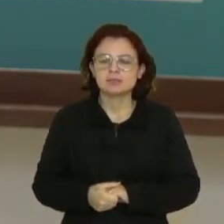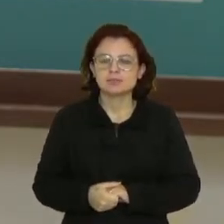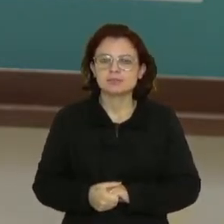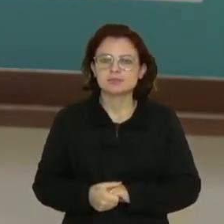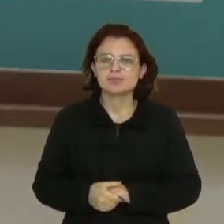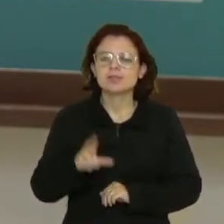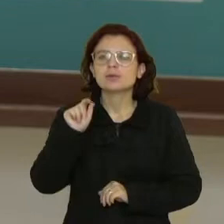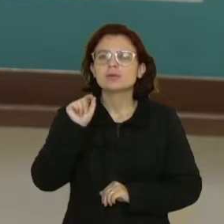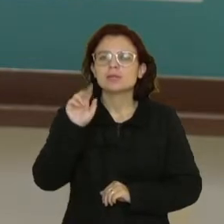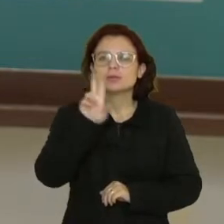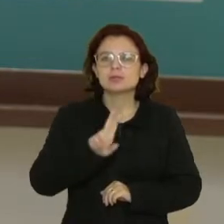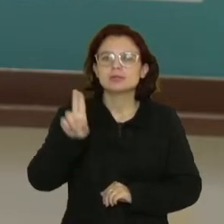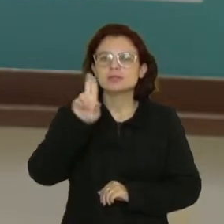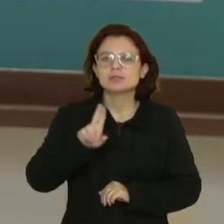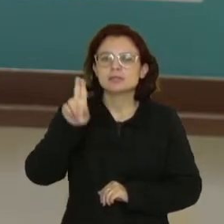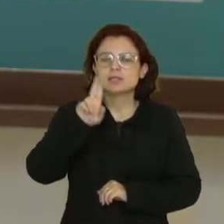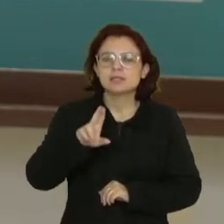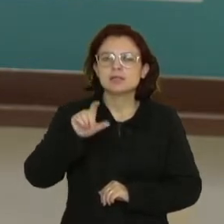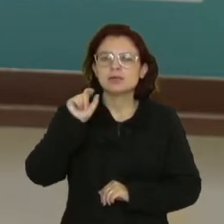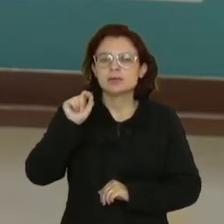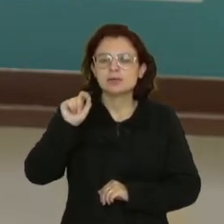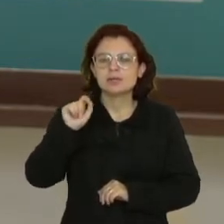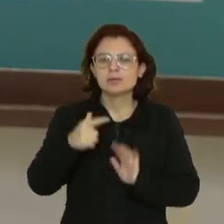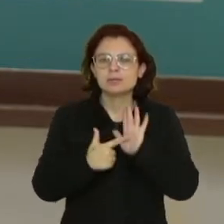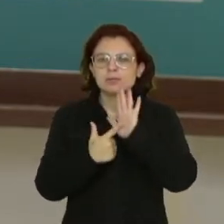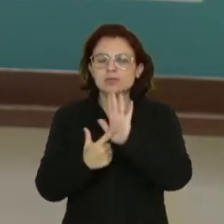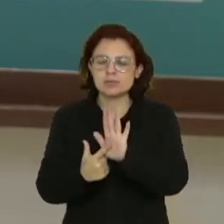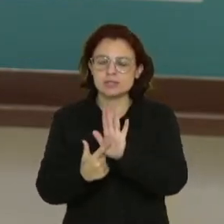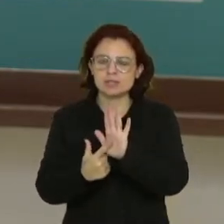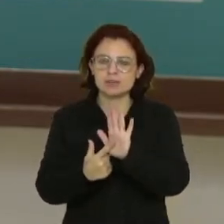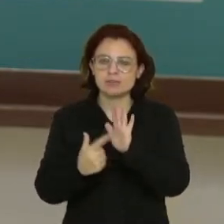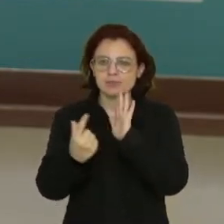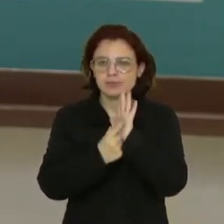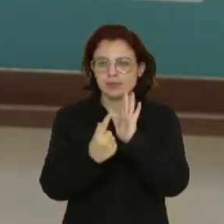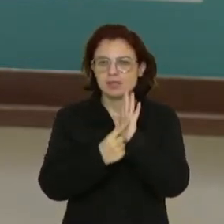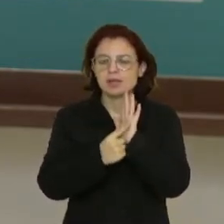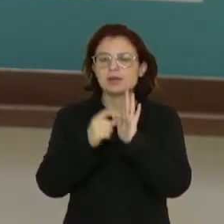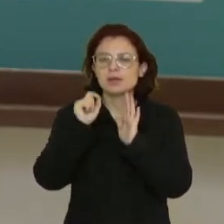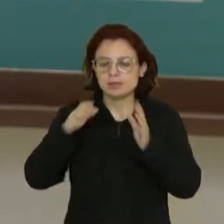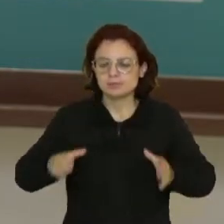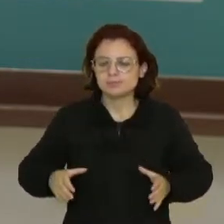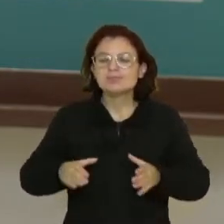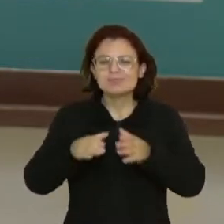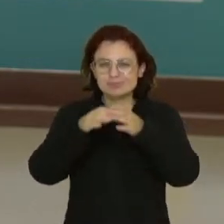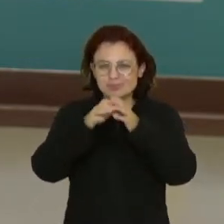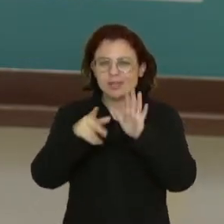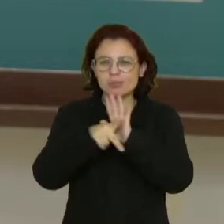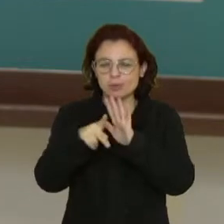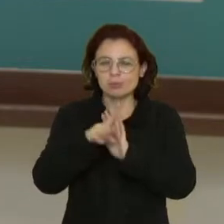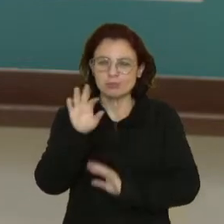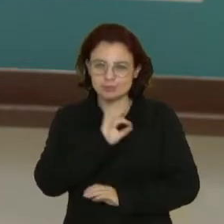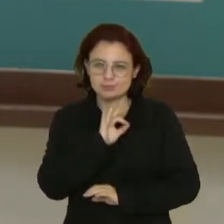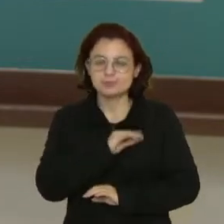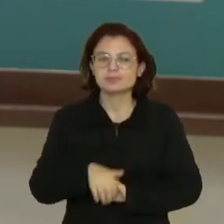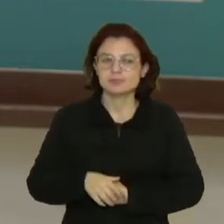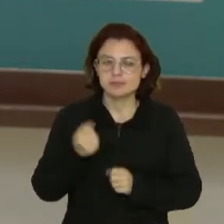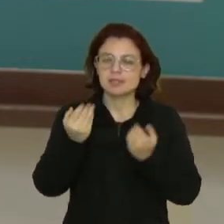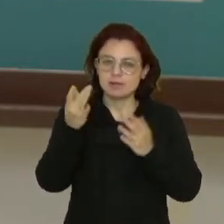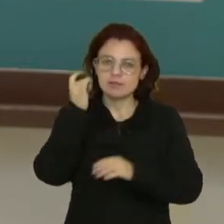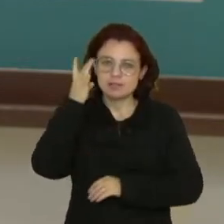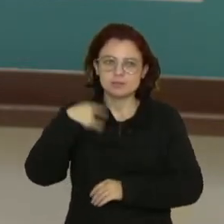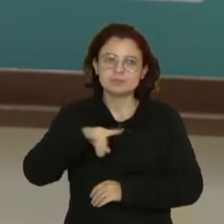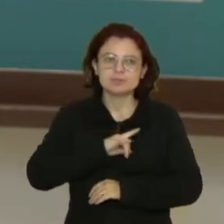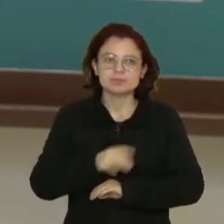que utilizados cone de sinalização está tendo uma imagem mental dela Isso facilita para gente lembrar dos